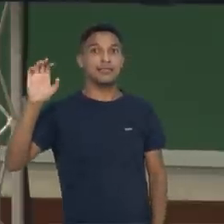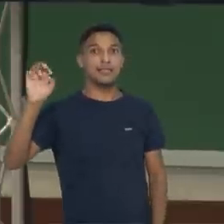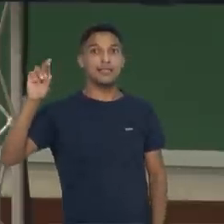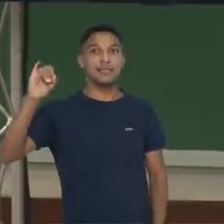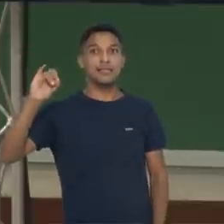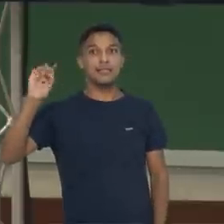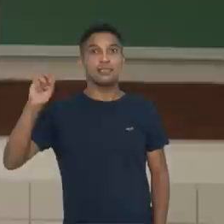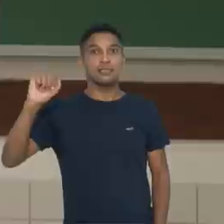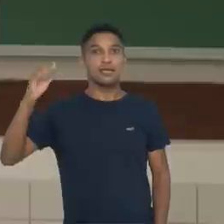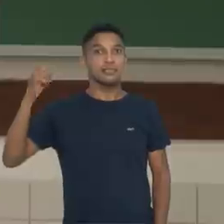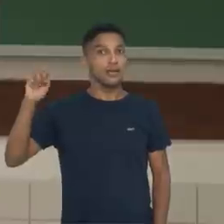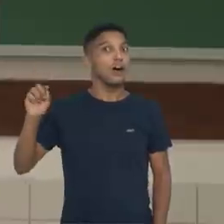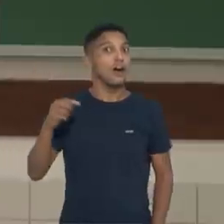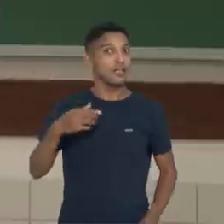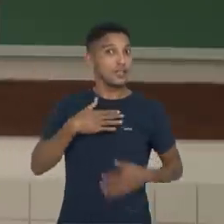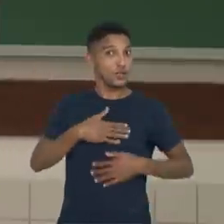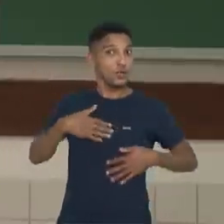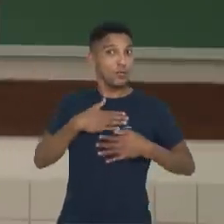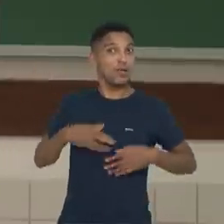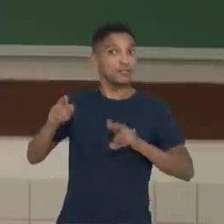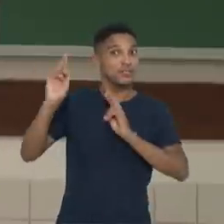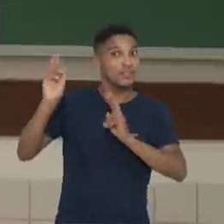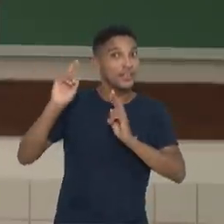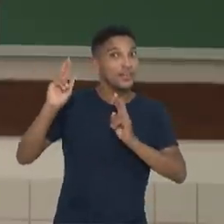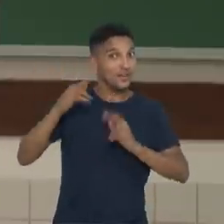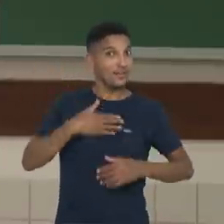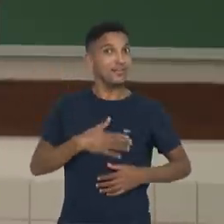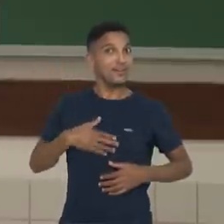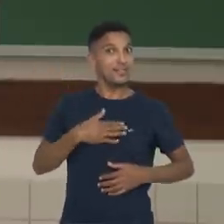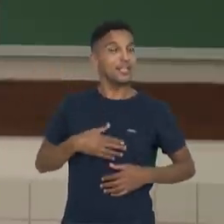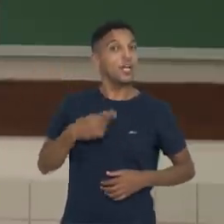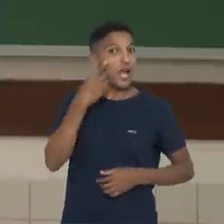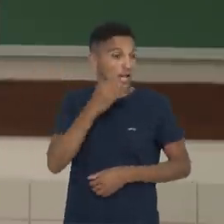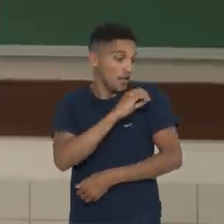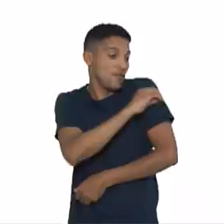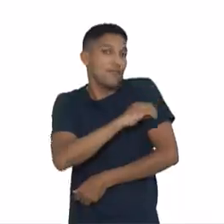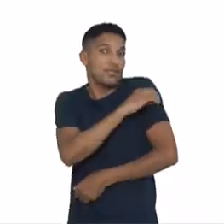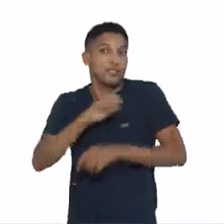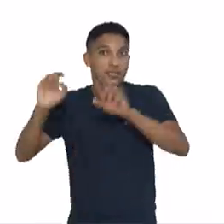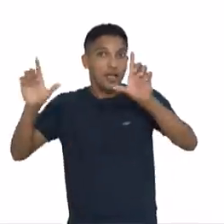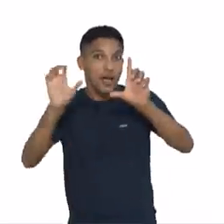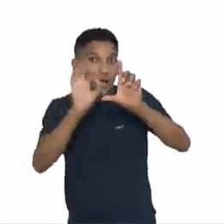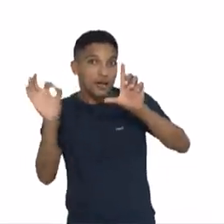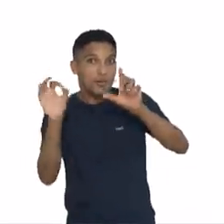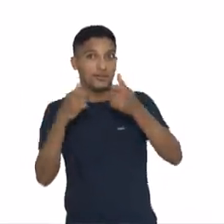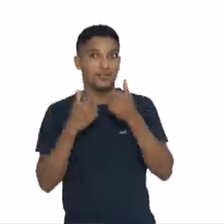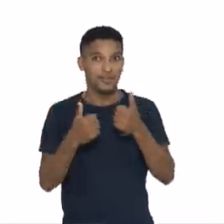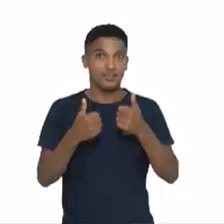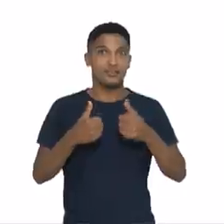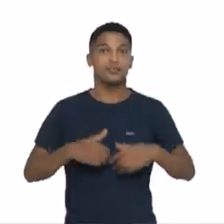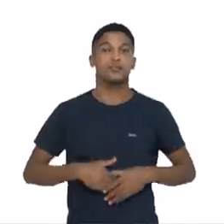gostem. E daqui a pouquinho eu volto aqui com vocês. Vamos ali para a oficina, tá bom?